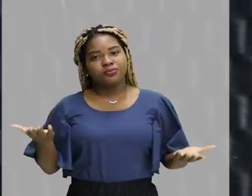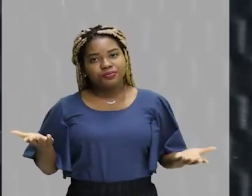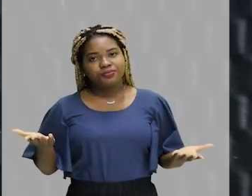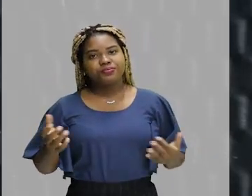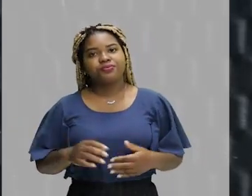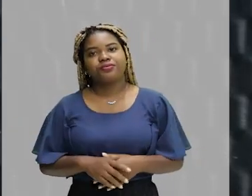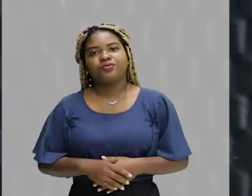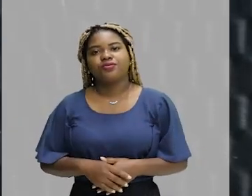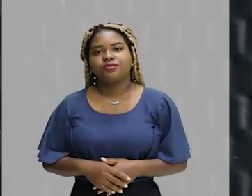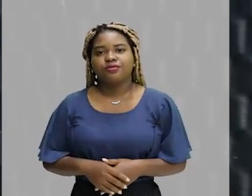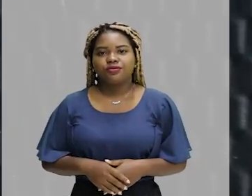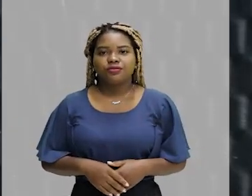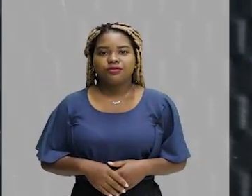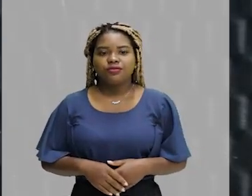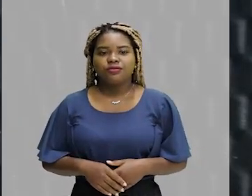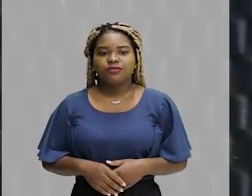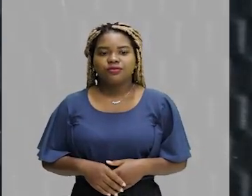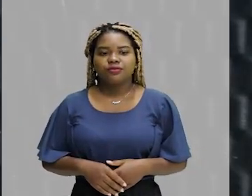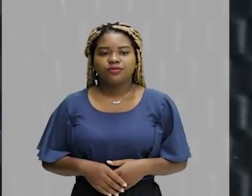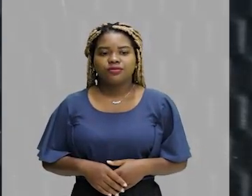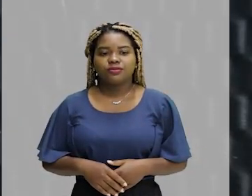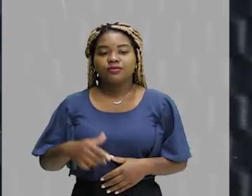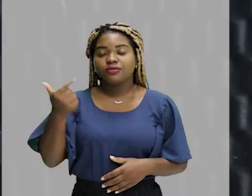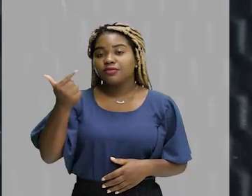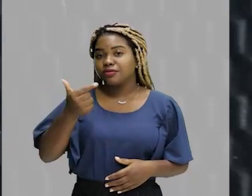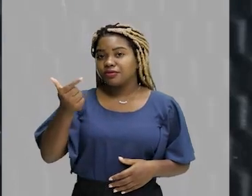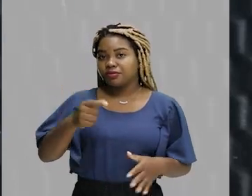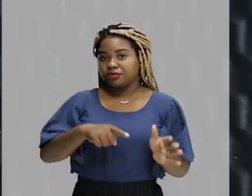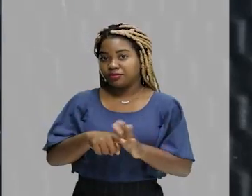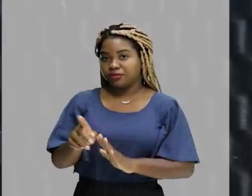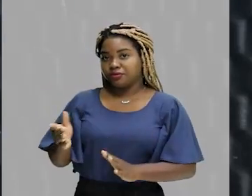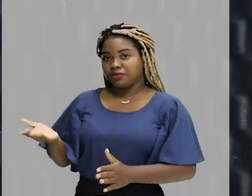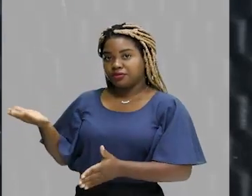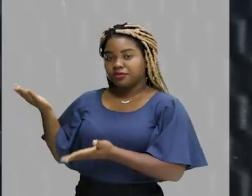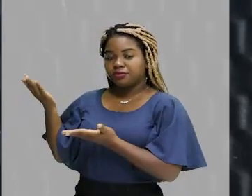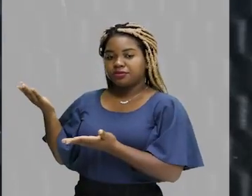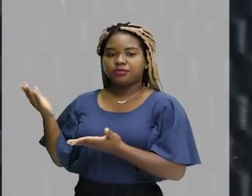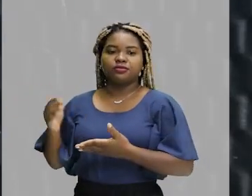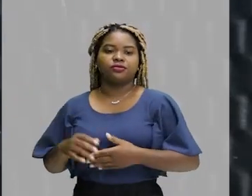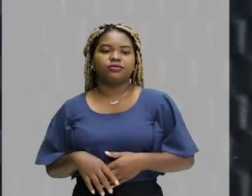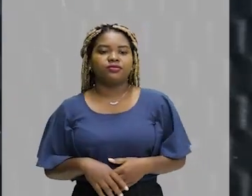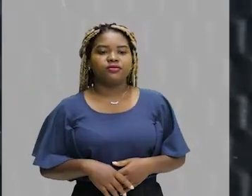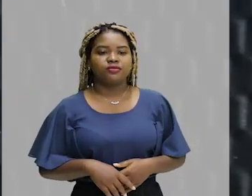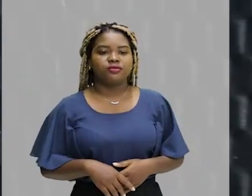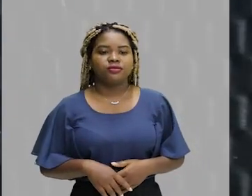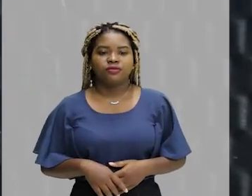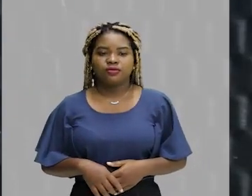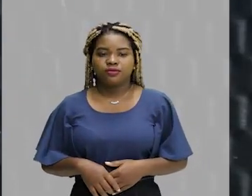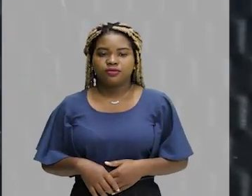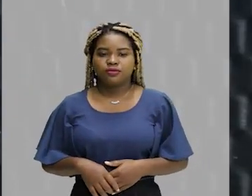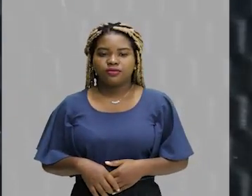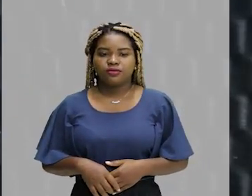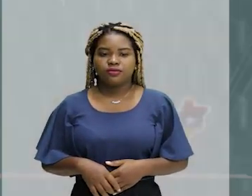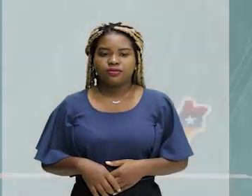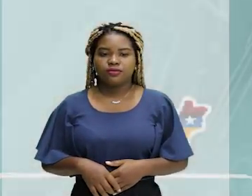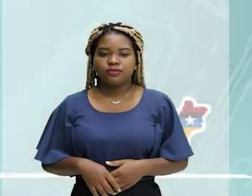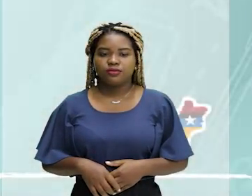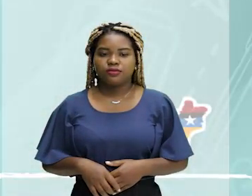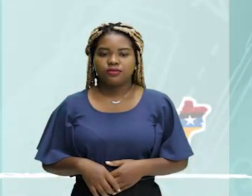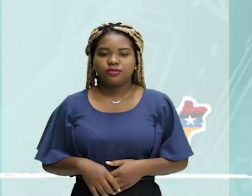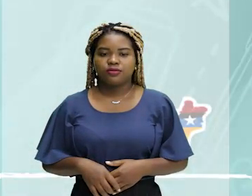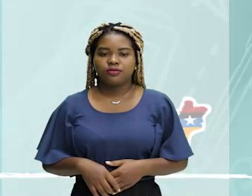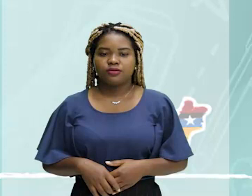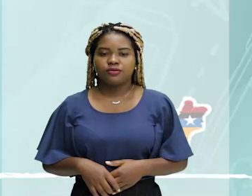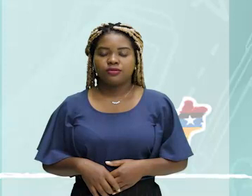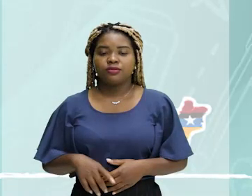E com toda certeza, ok? Vamos lá, vamos seguindo. Na segunda questão, tá? Nós temos